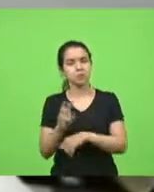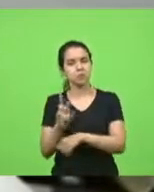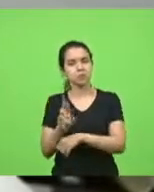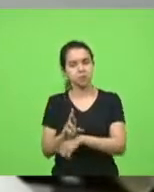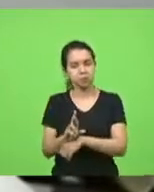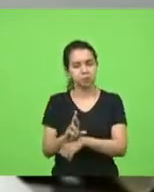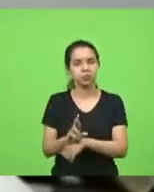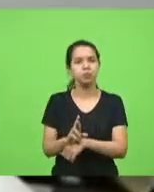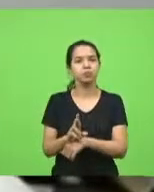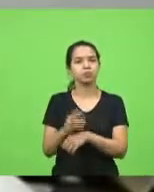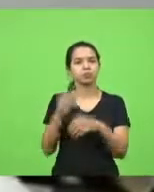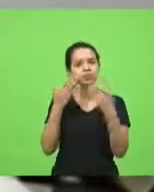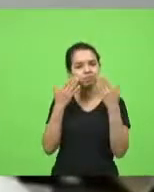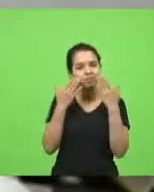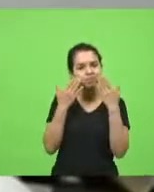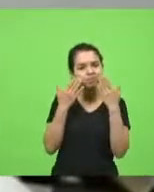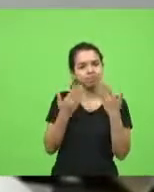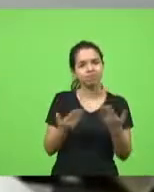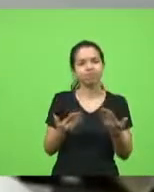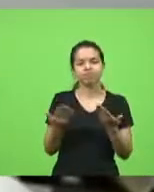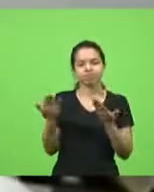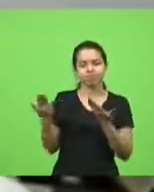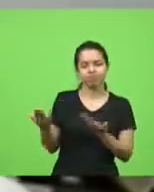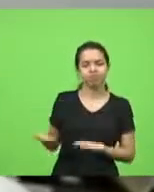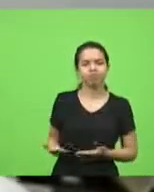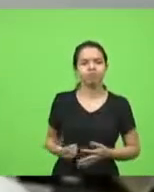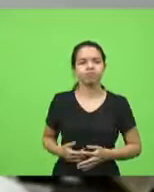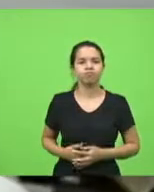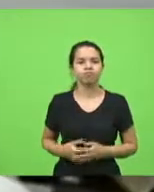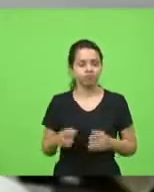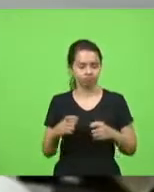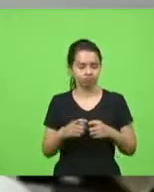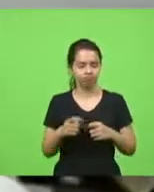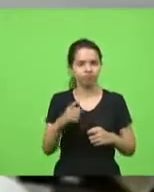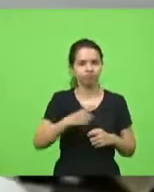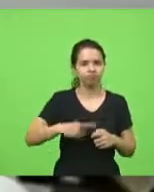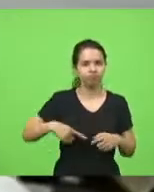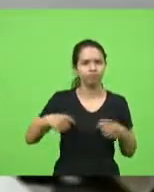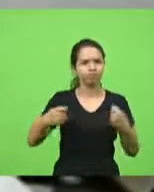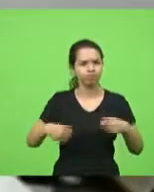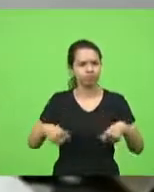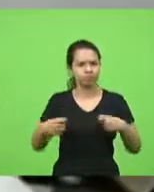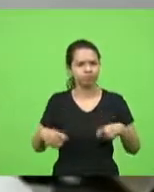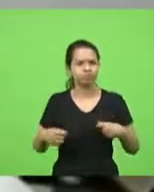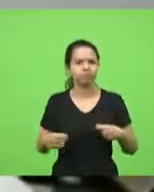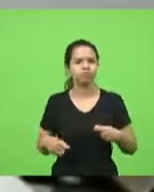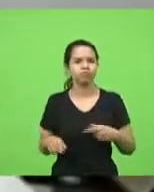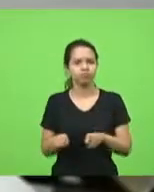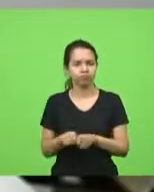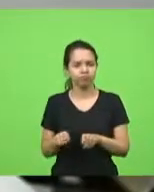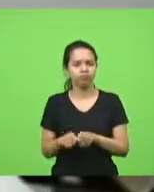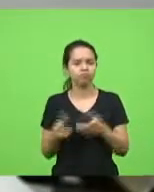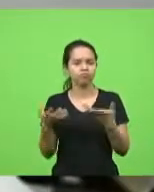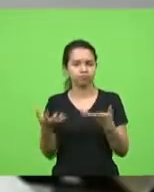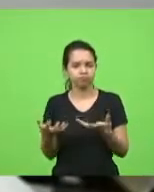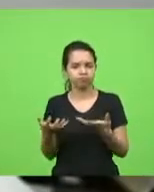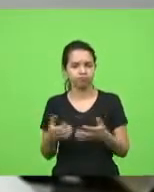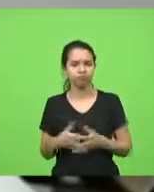esse exemplo do médico que todos nós precisamos e procuramos. O médico com